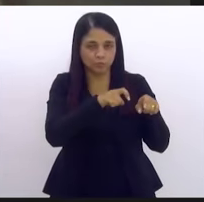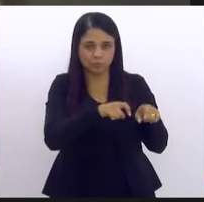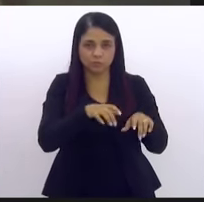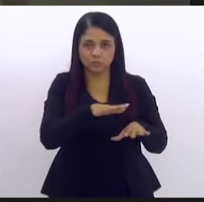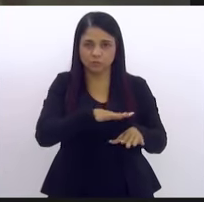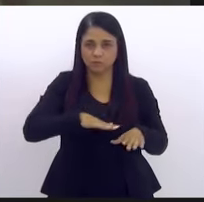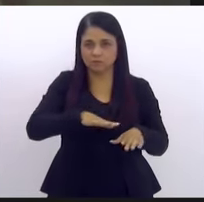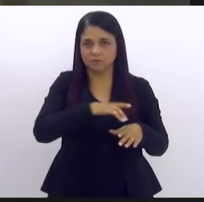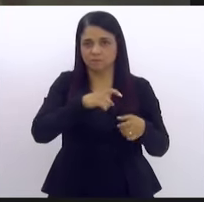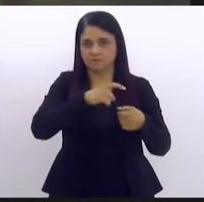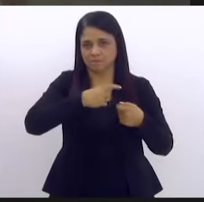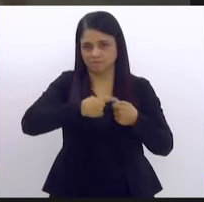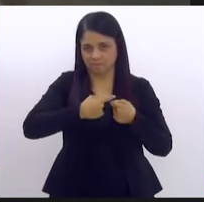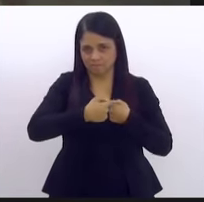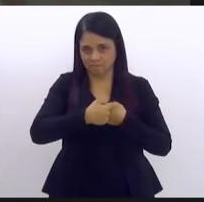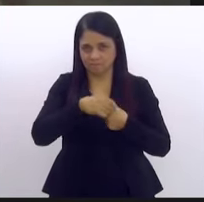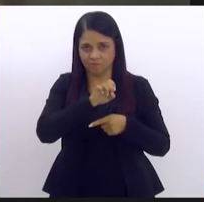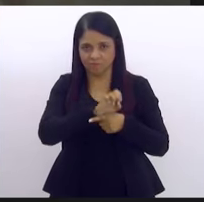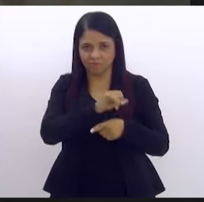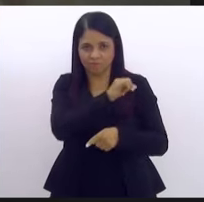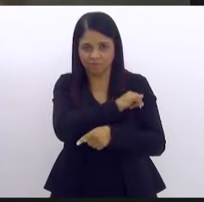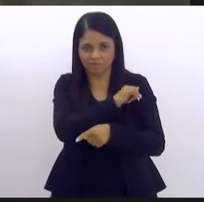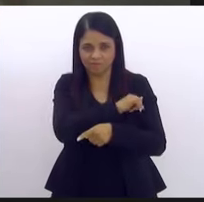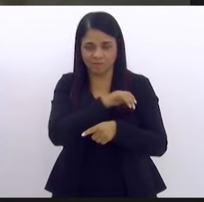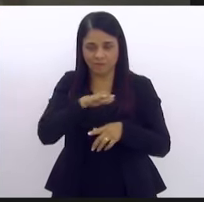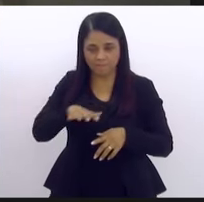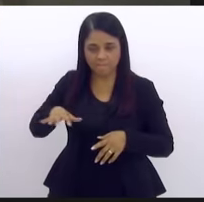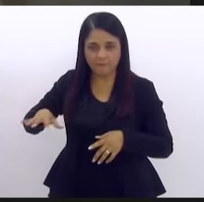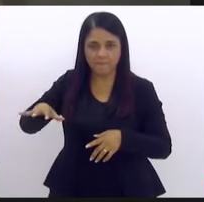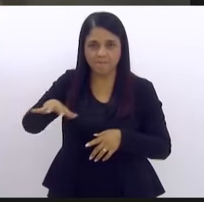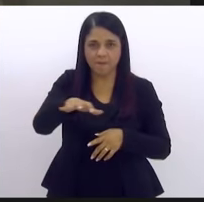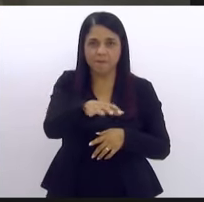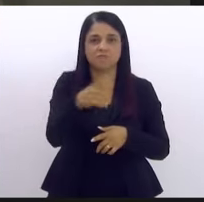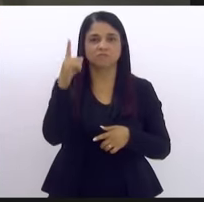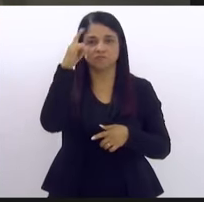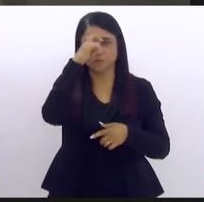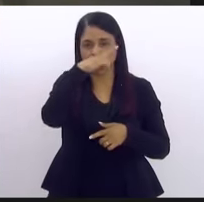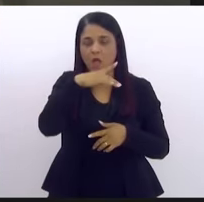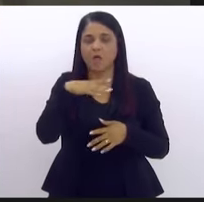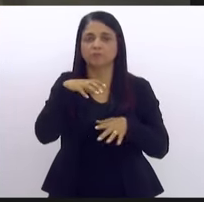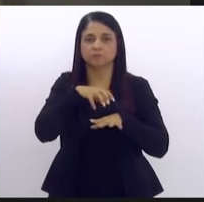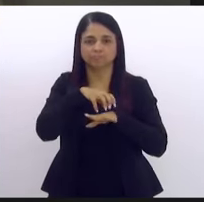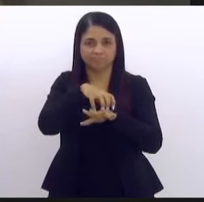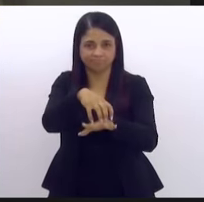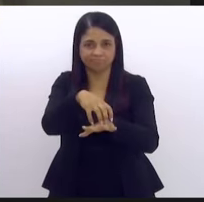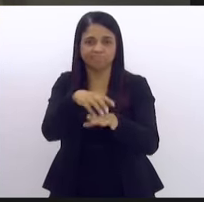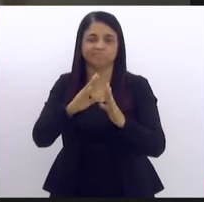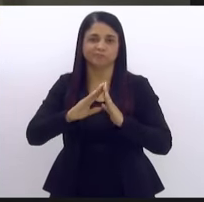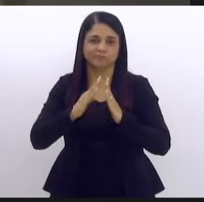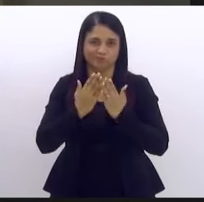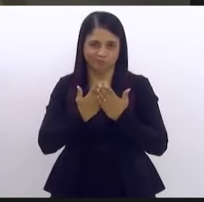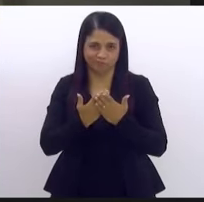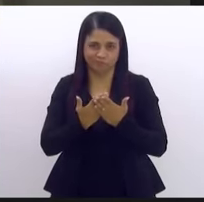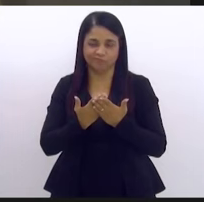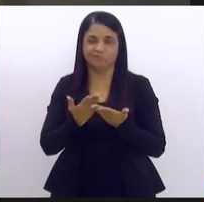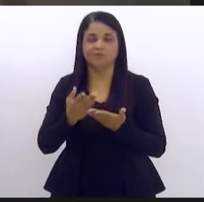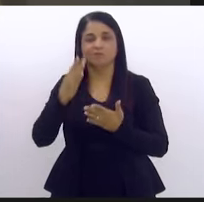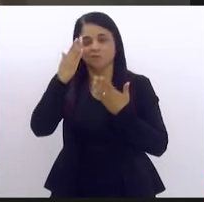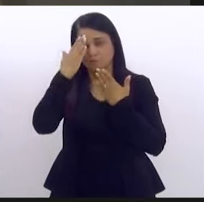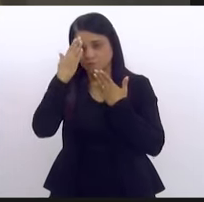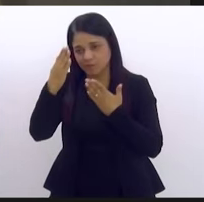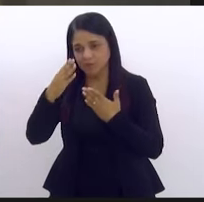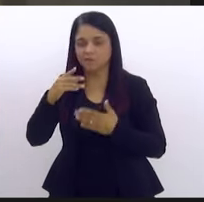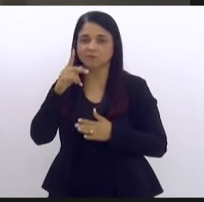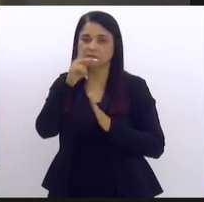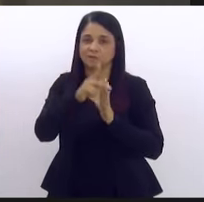de todas as regiões, aonde tem dificuldade de trânsito. Muito, muito obrigado, o deputado Jair